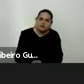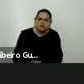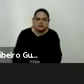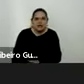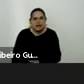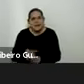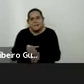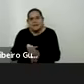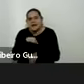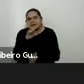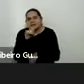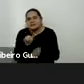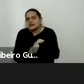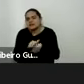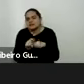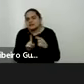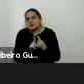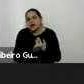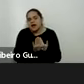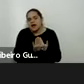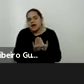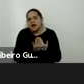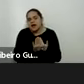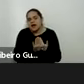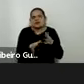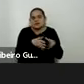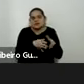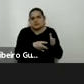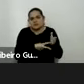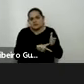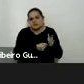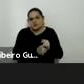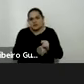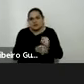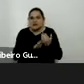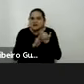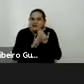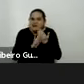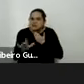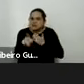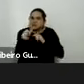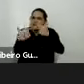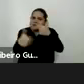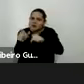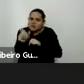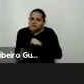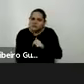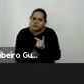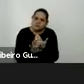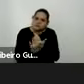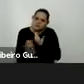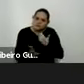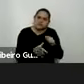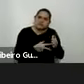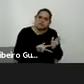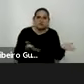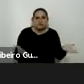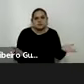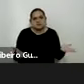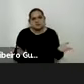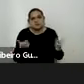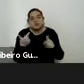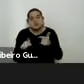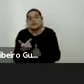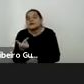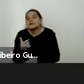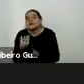do seu único protetor que existe hoje. Então é isso mesmo que vai acontecer, Gilson. E o trabalhador não vai ter como dizer não, porque